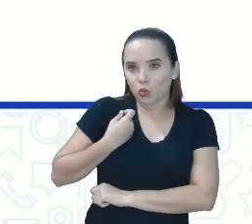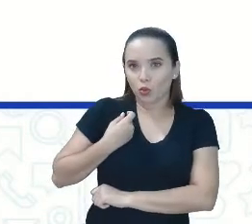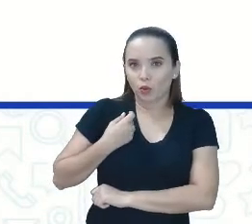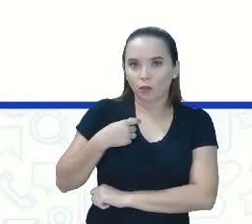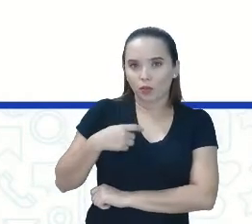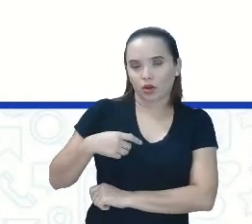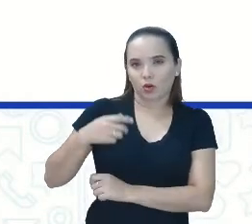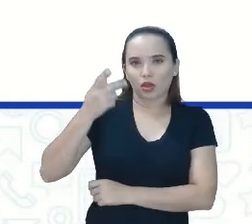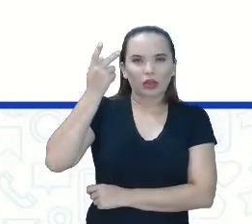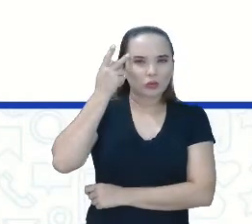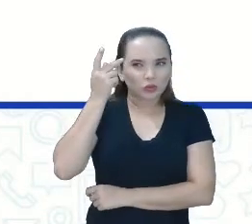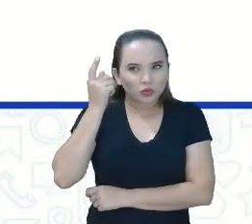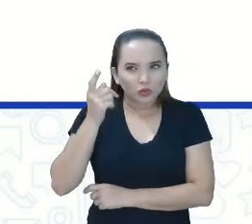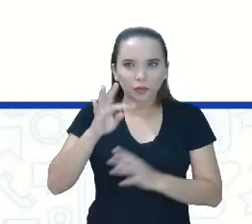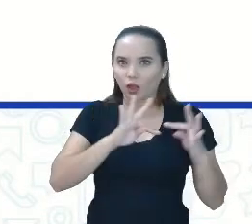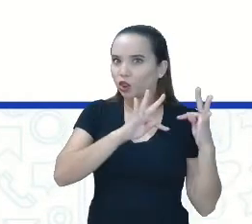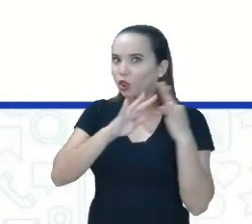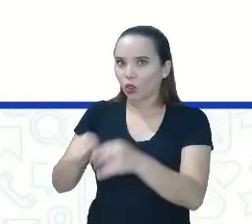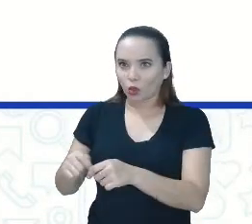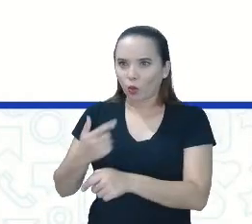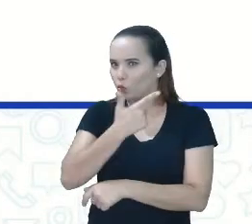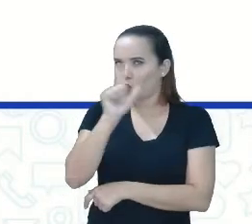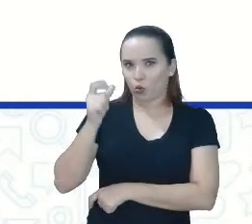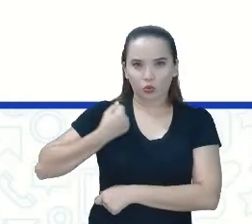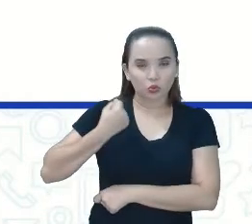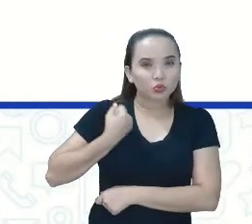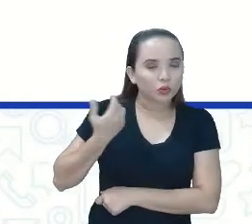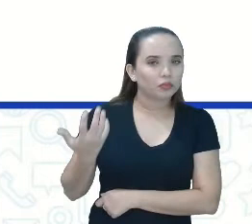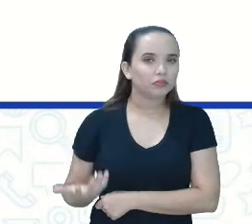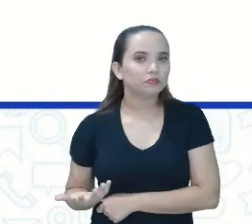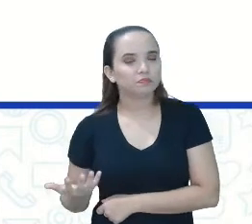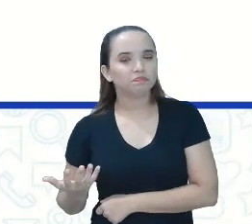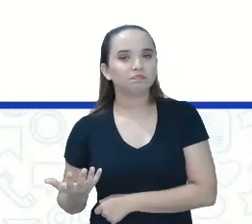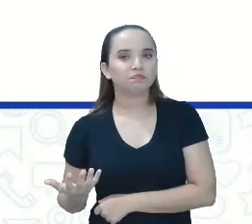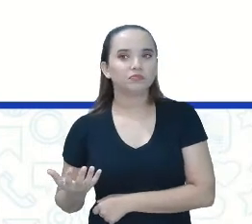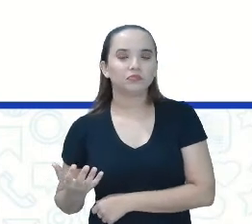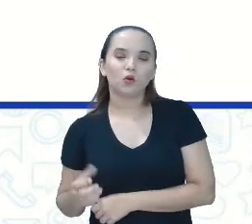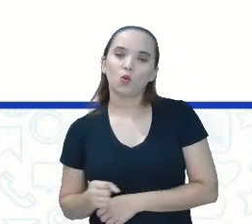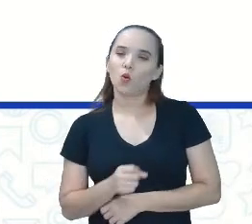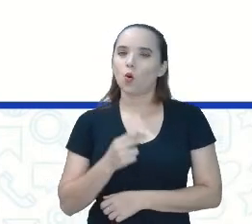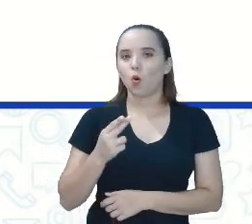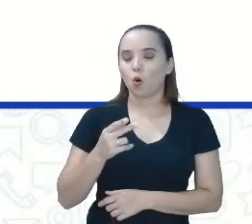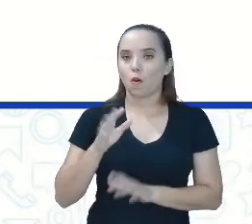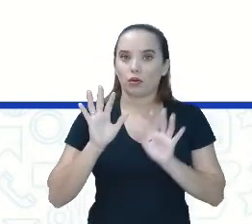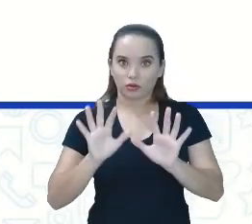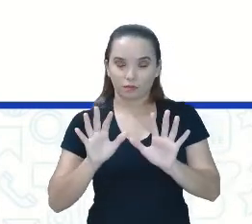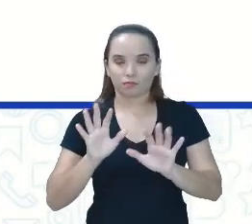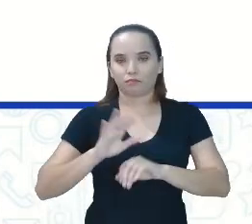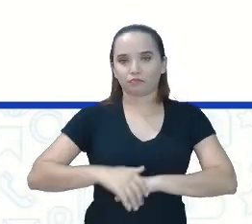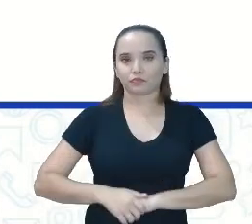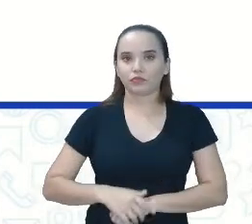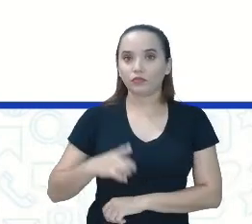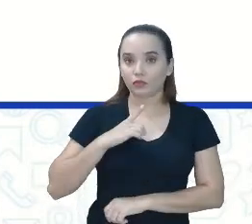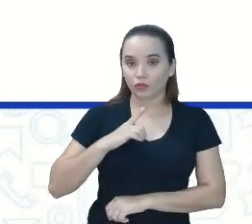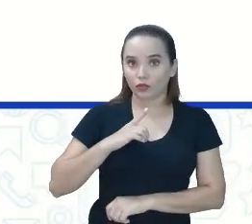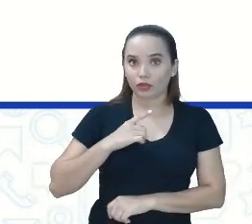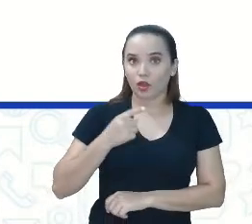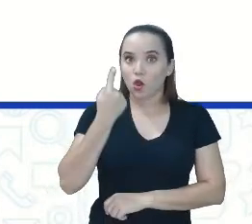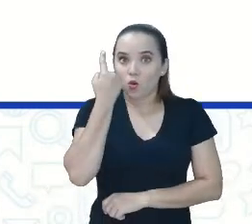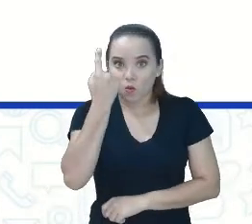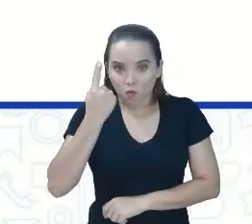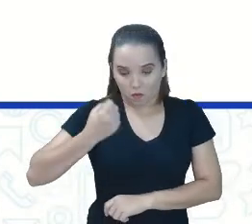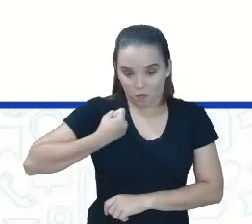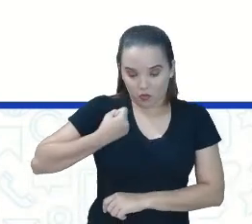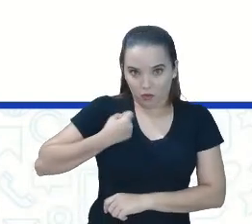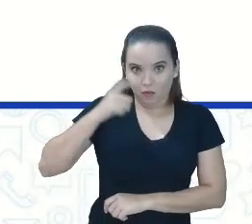certo? A todos os outros números, tá? Ou eu poderia fazer a pergunta assim, ó. Existe um número que ele é múltiplo de